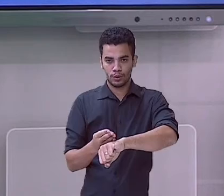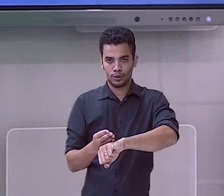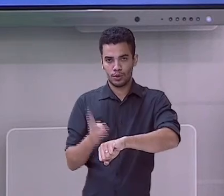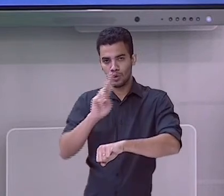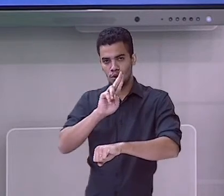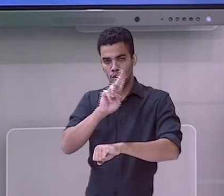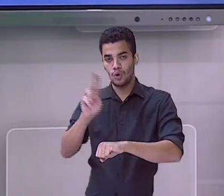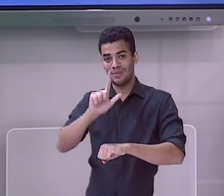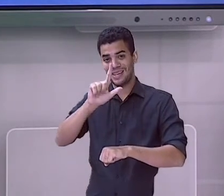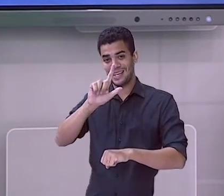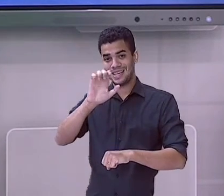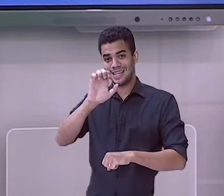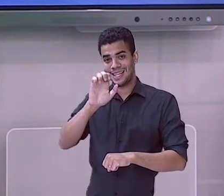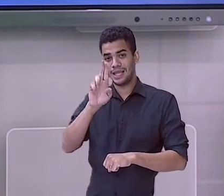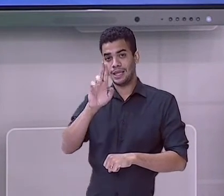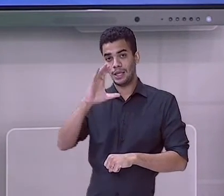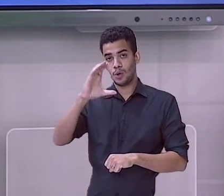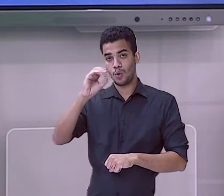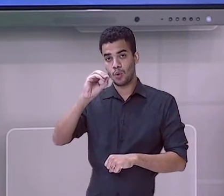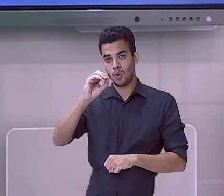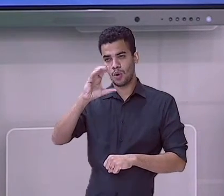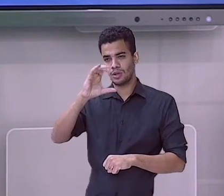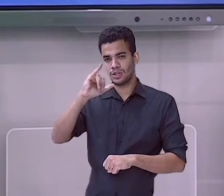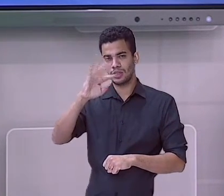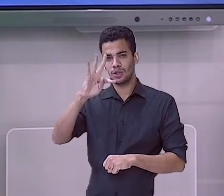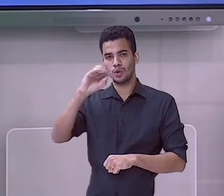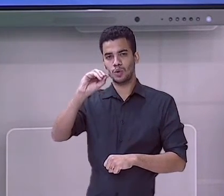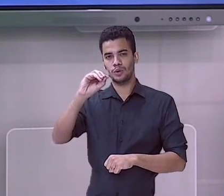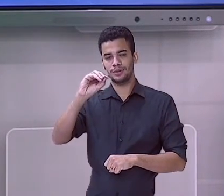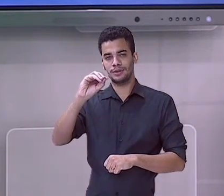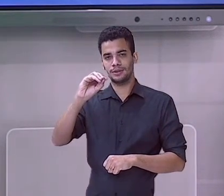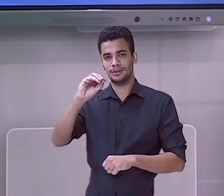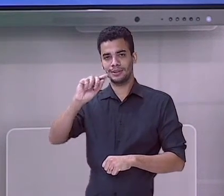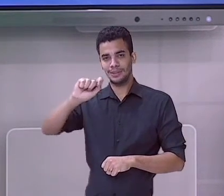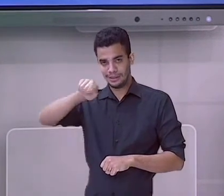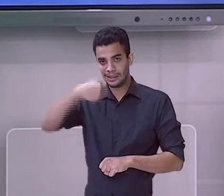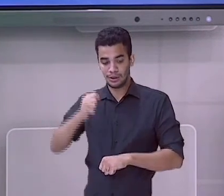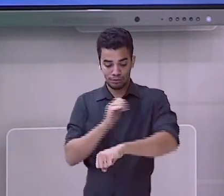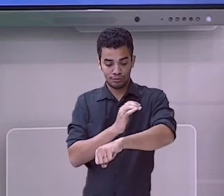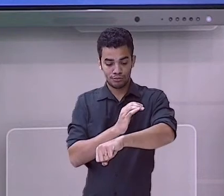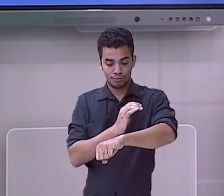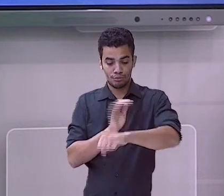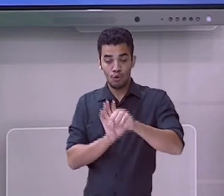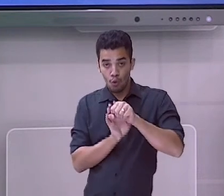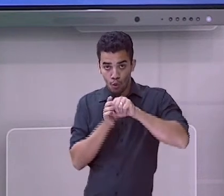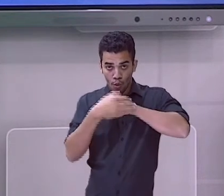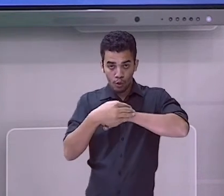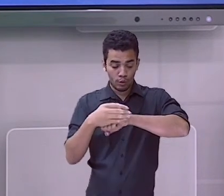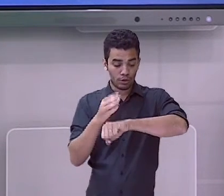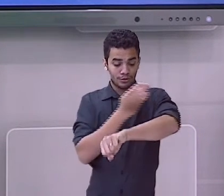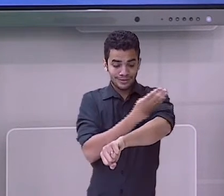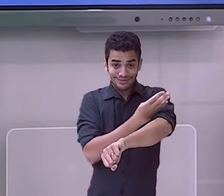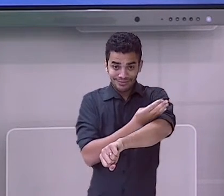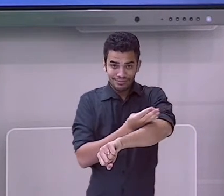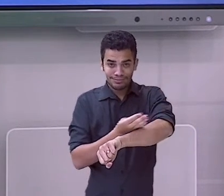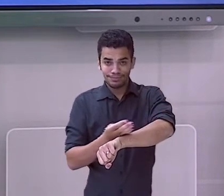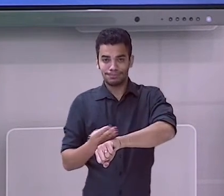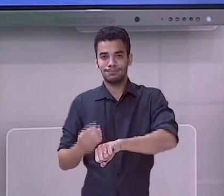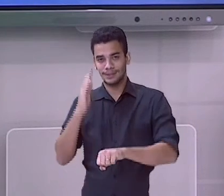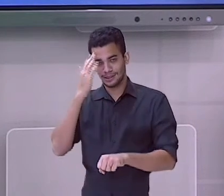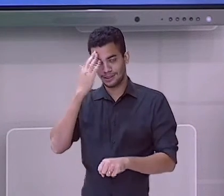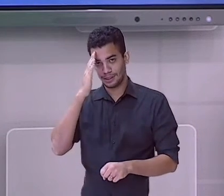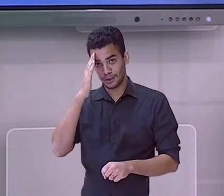os leucócitos que são responsáveis pela nossa imunidade, pela defesa do nosso corpo. A gente está ouvindo tanto falar